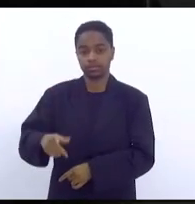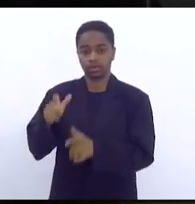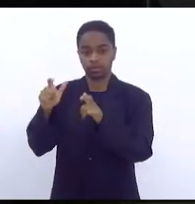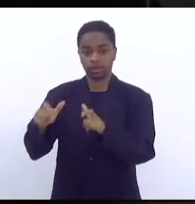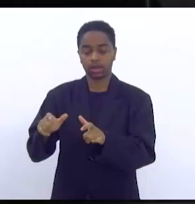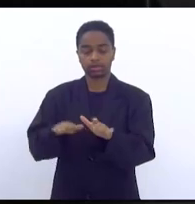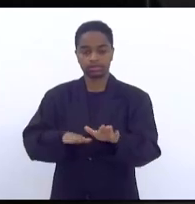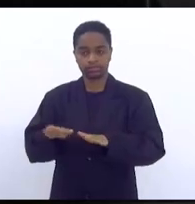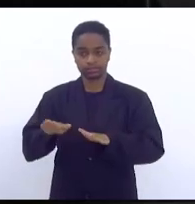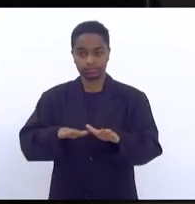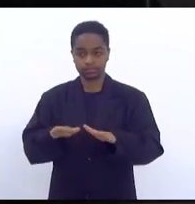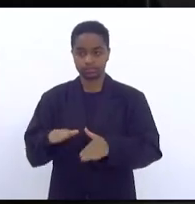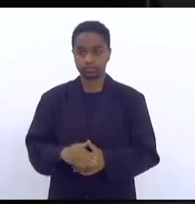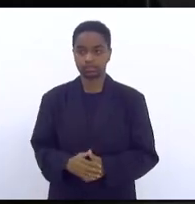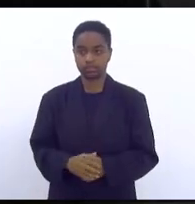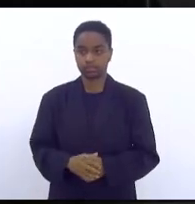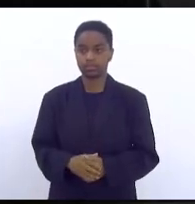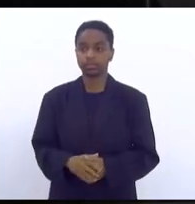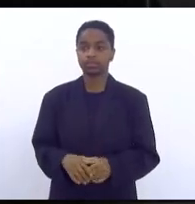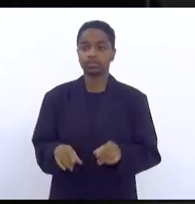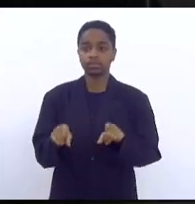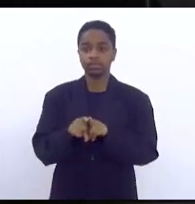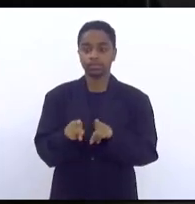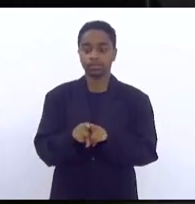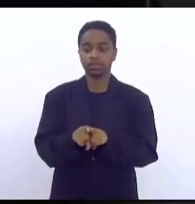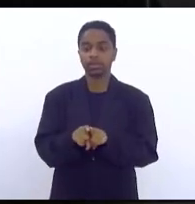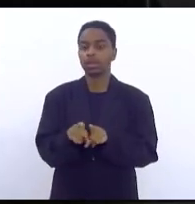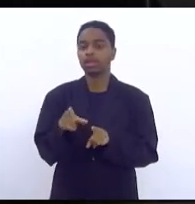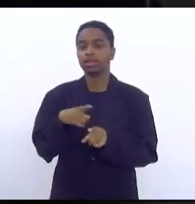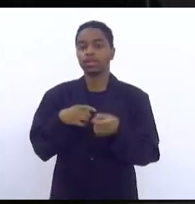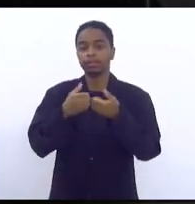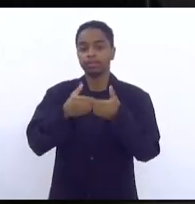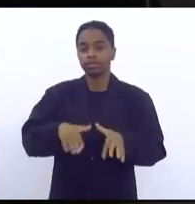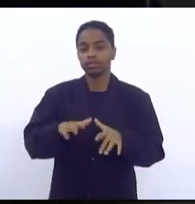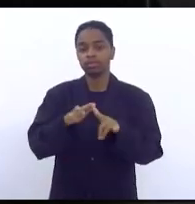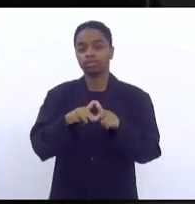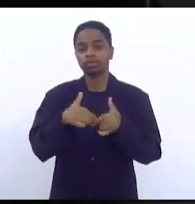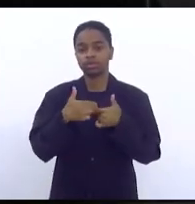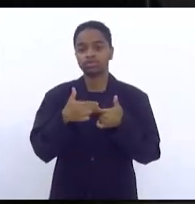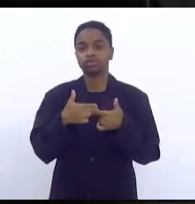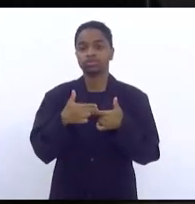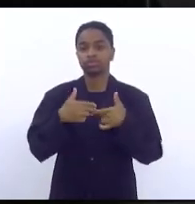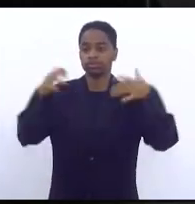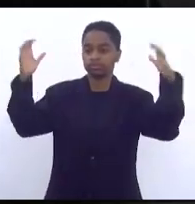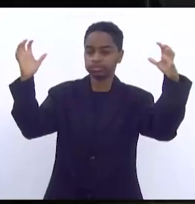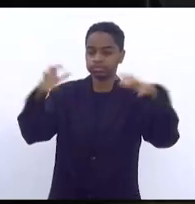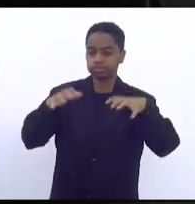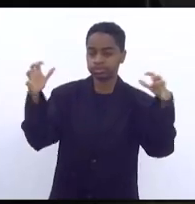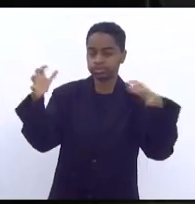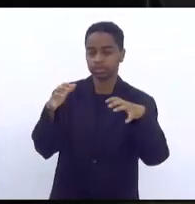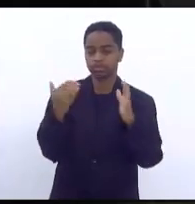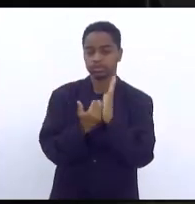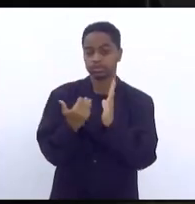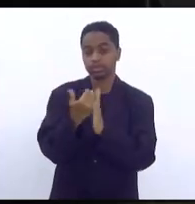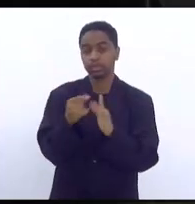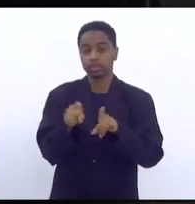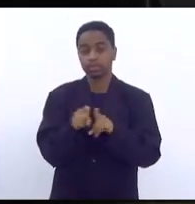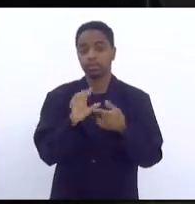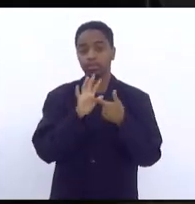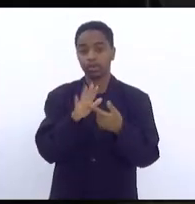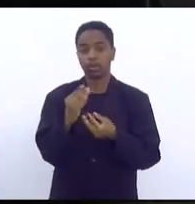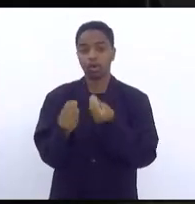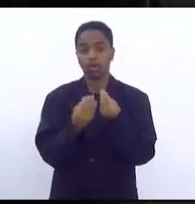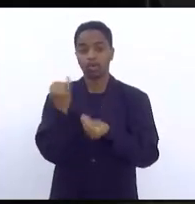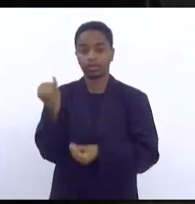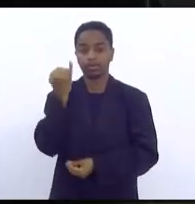Paguá e são vulnerabilizados principalmente com esses grandes eventos de precipitações venho destacar a importância de priorizar e começar a